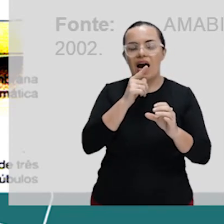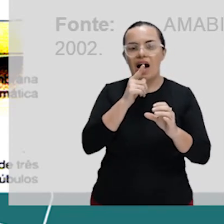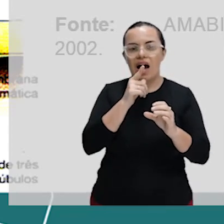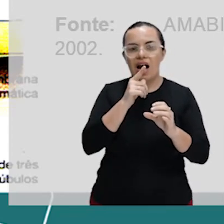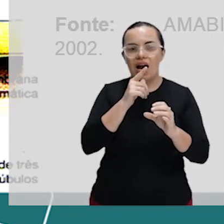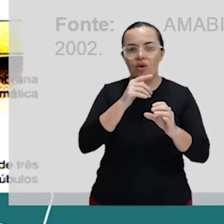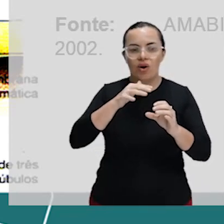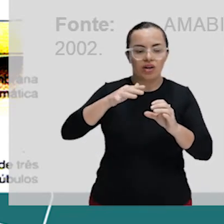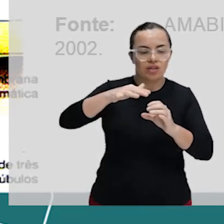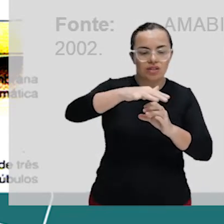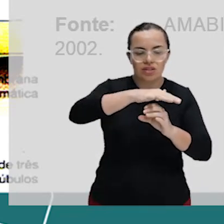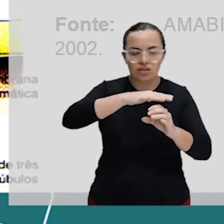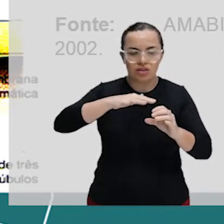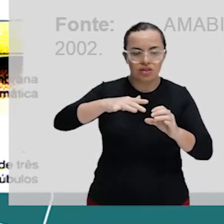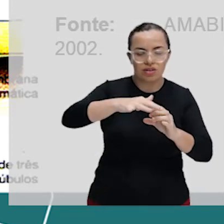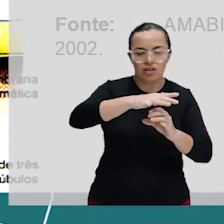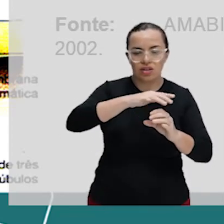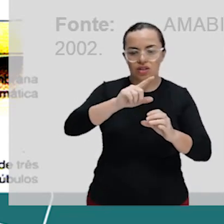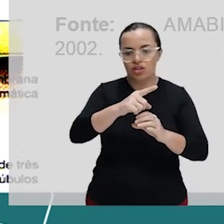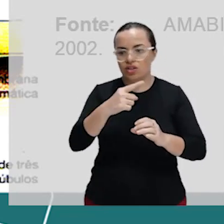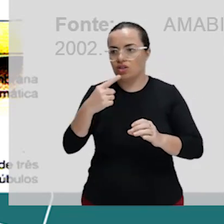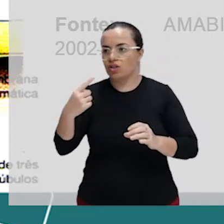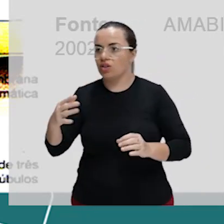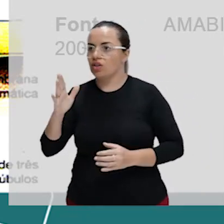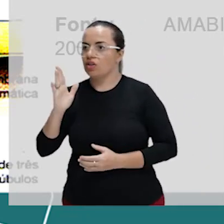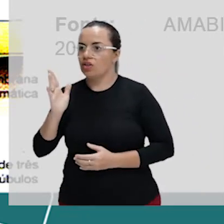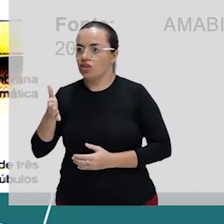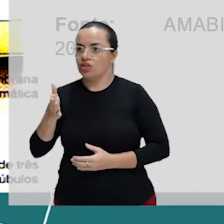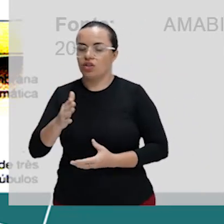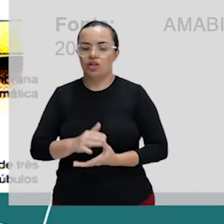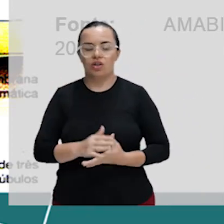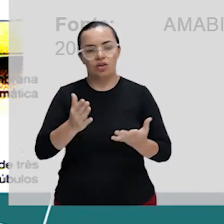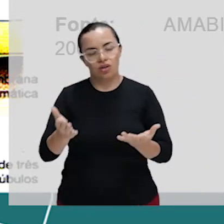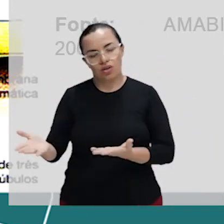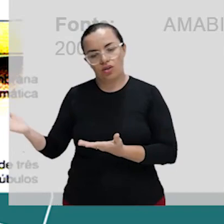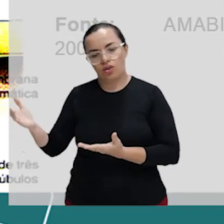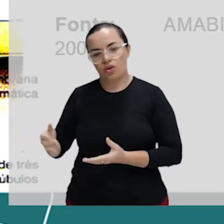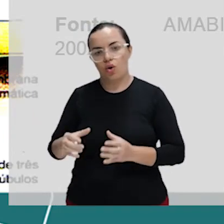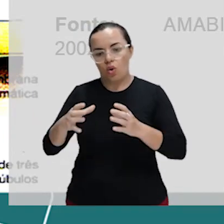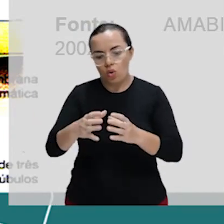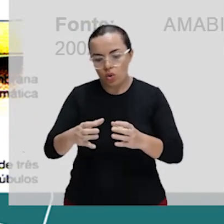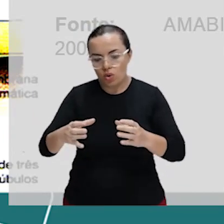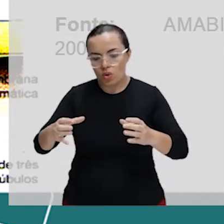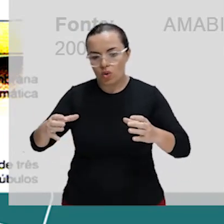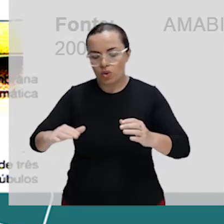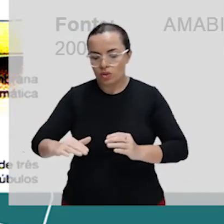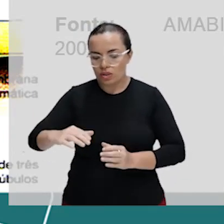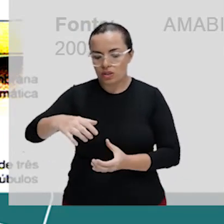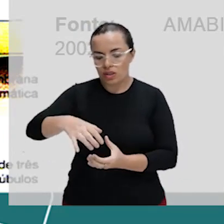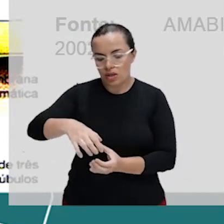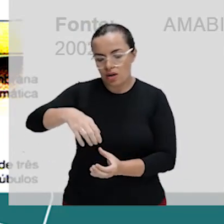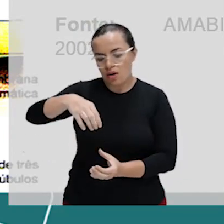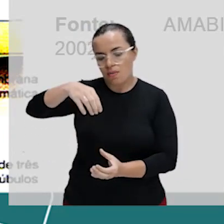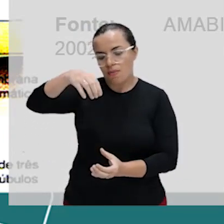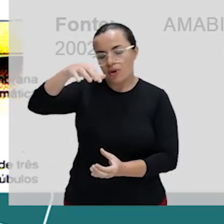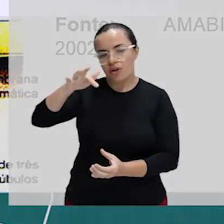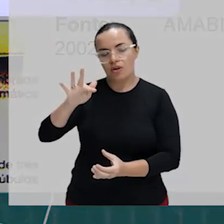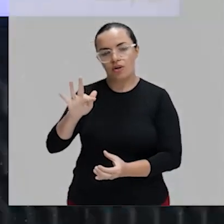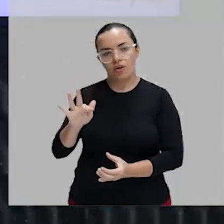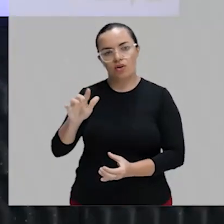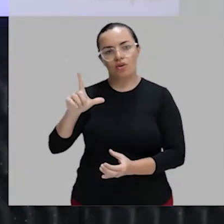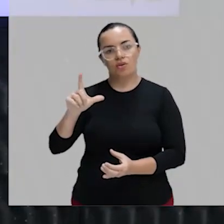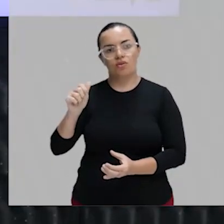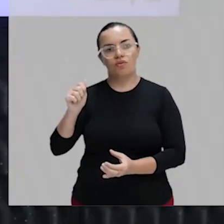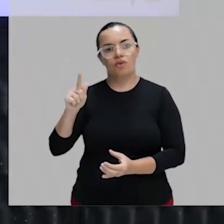o flagelo não. A água ela vai se movimentar de acordo com o tamanho do flagelo. Então, pessoal, nós estivemos